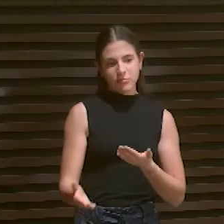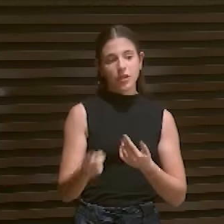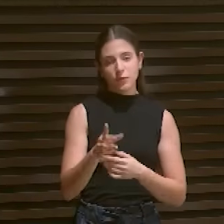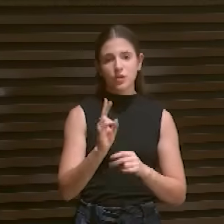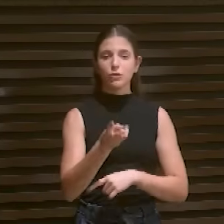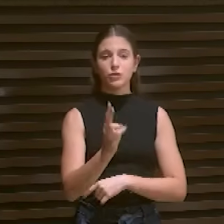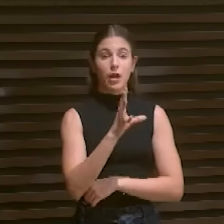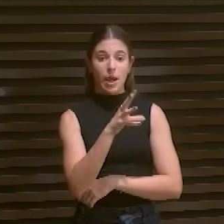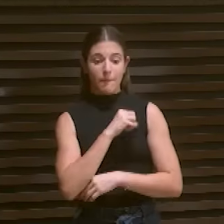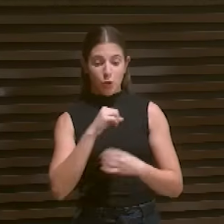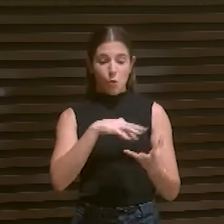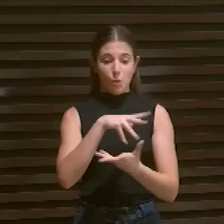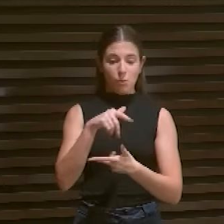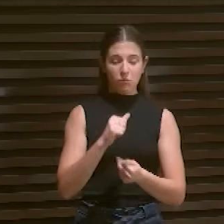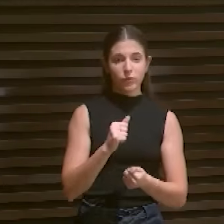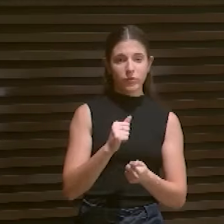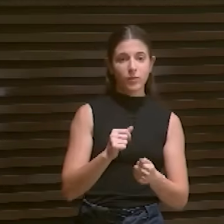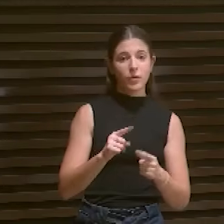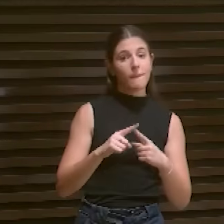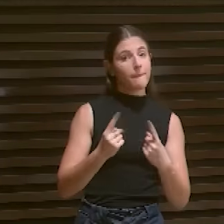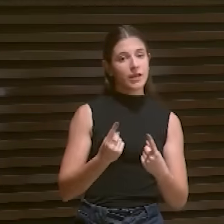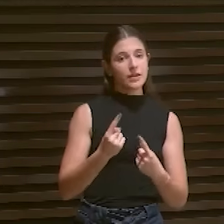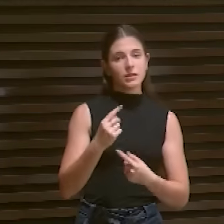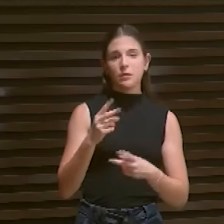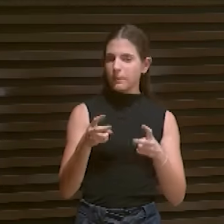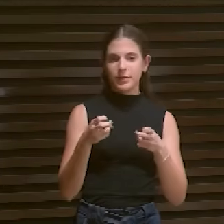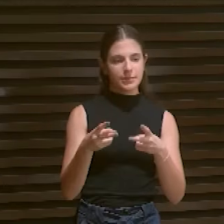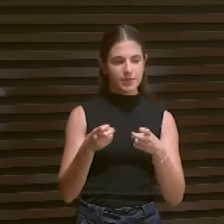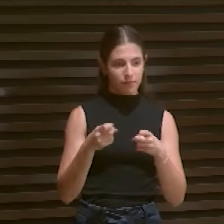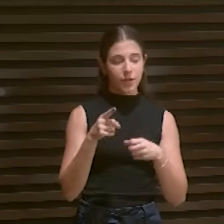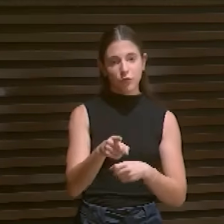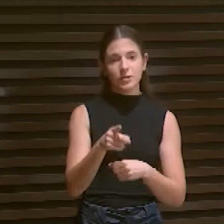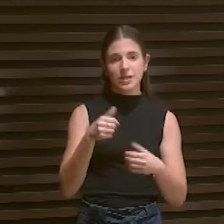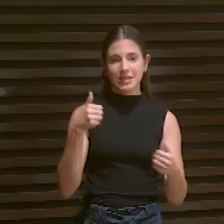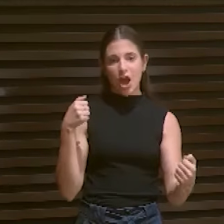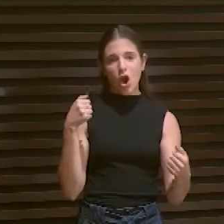sem perceber que você está em colisão